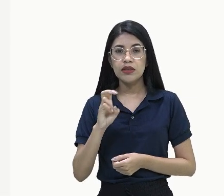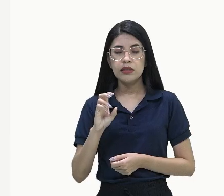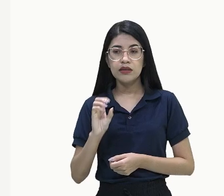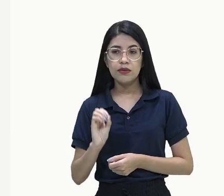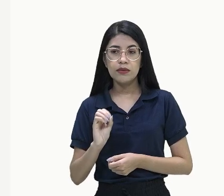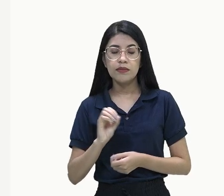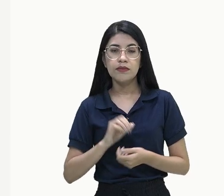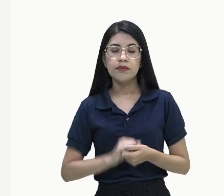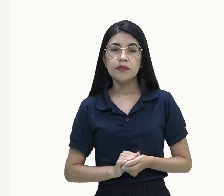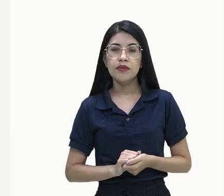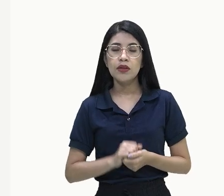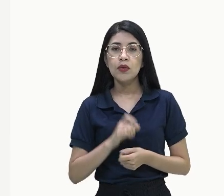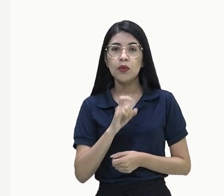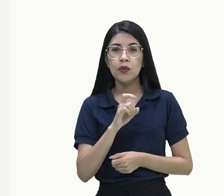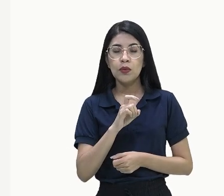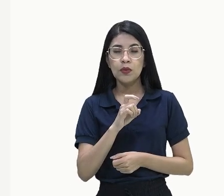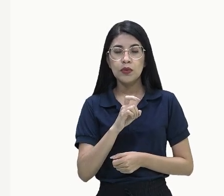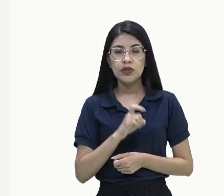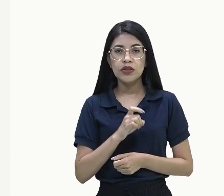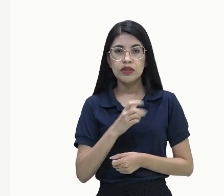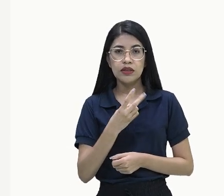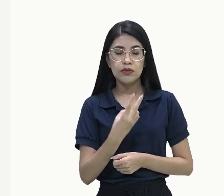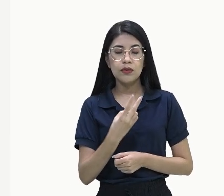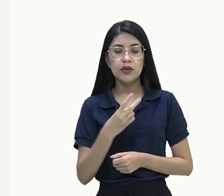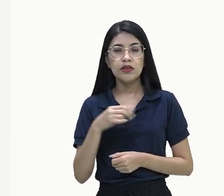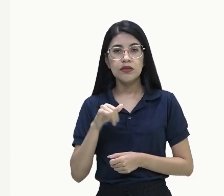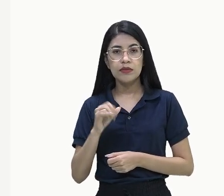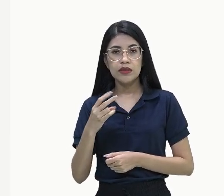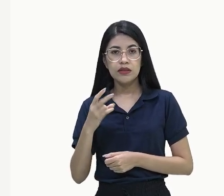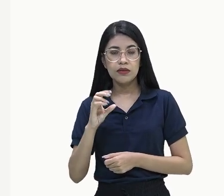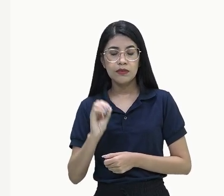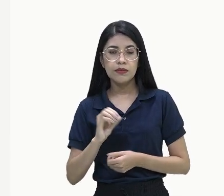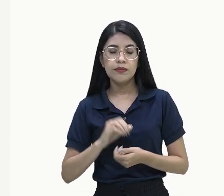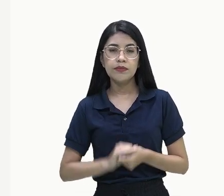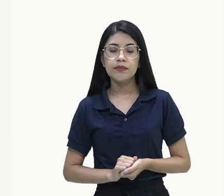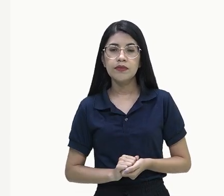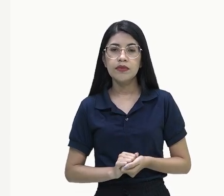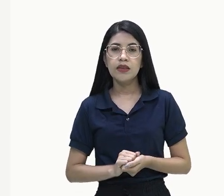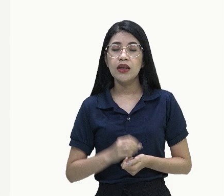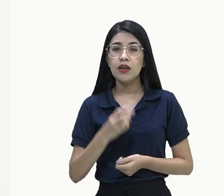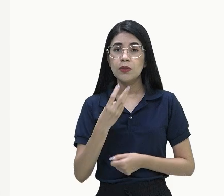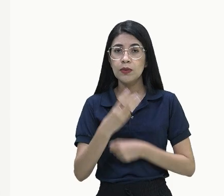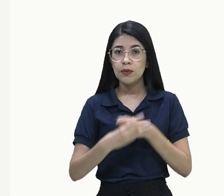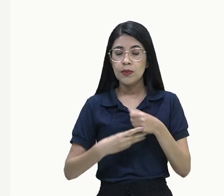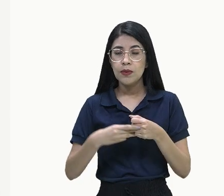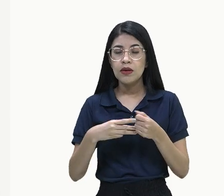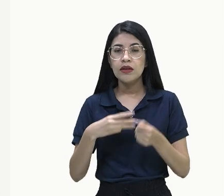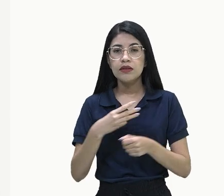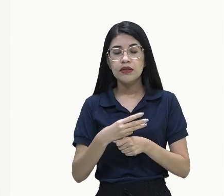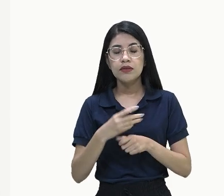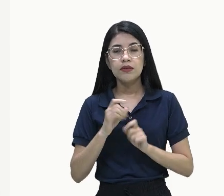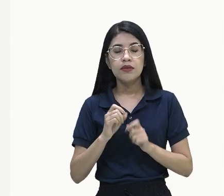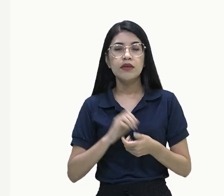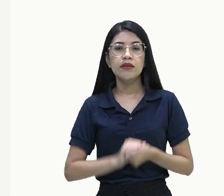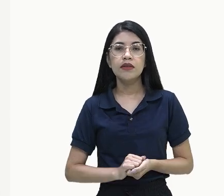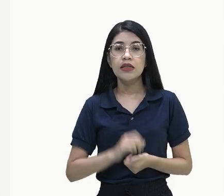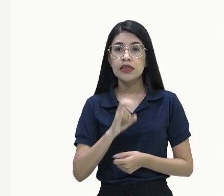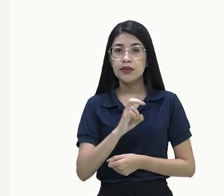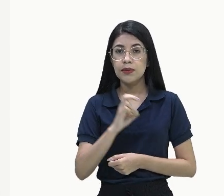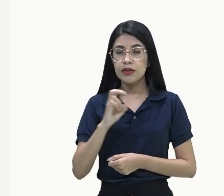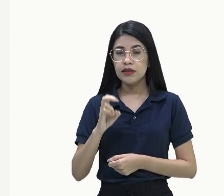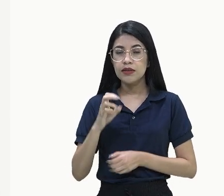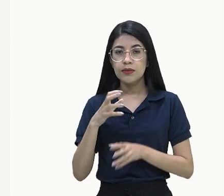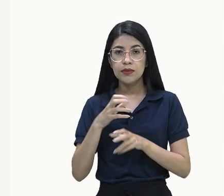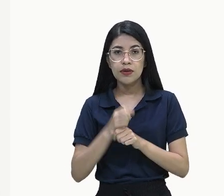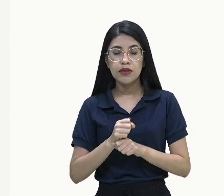igual a 50, que é o número de trabalhadores. E assim por diante. No terceiro ano, nós teremos 55